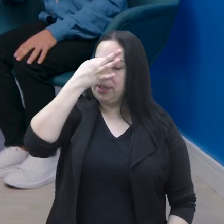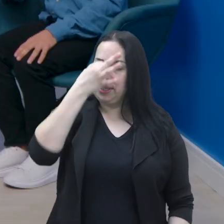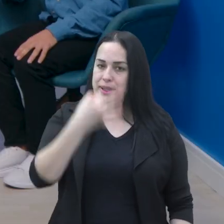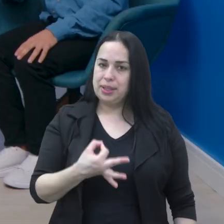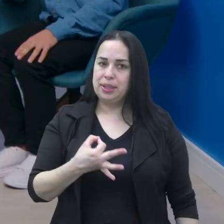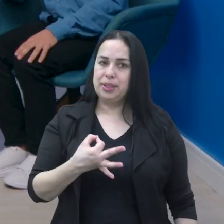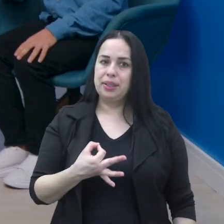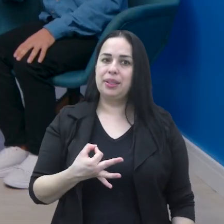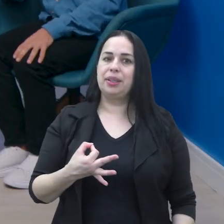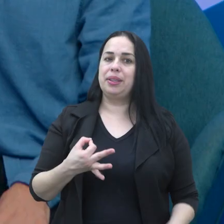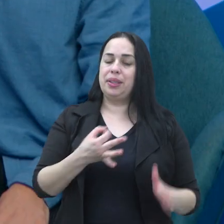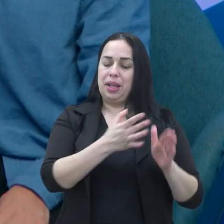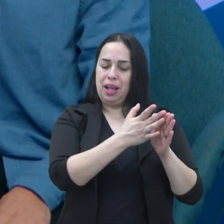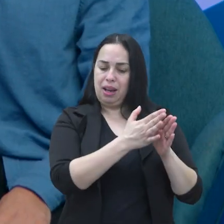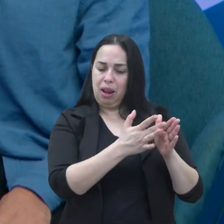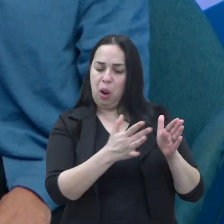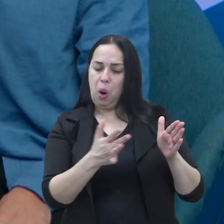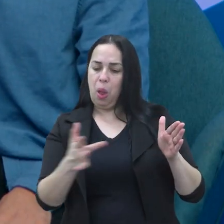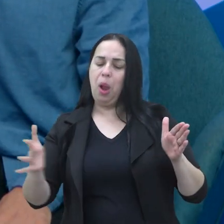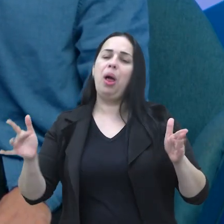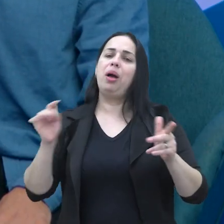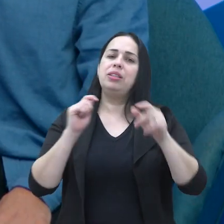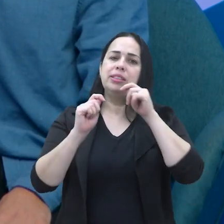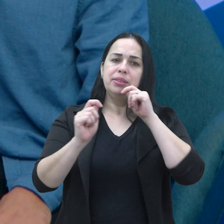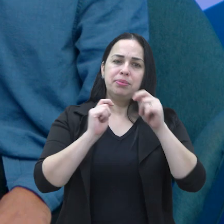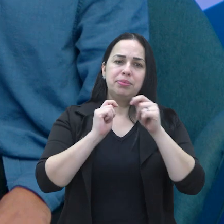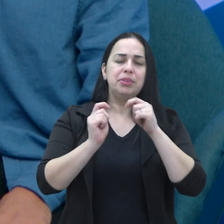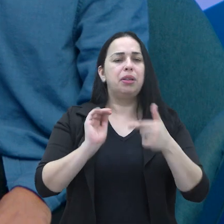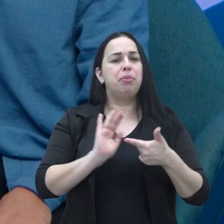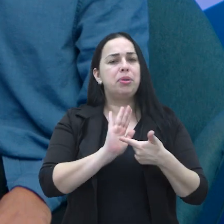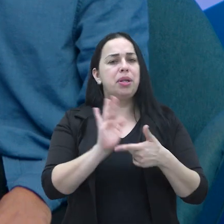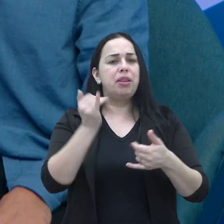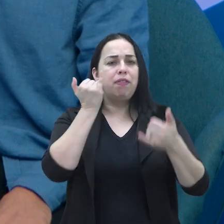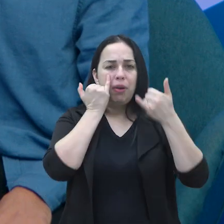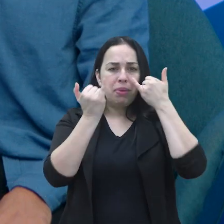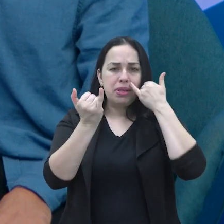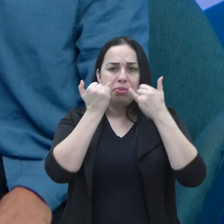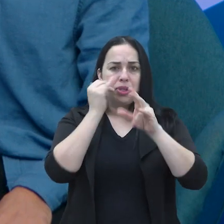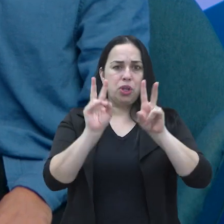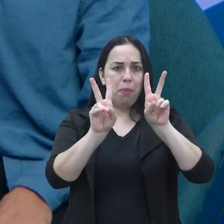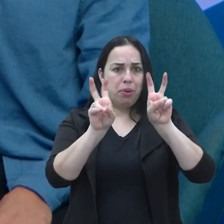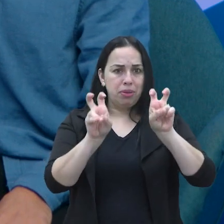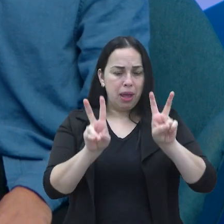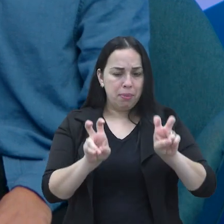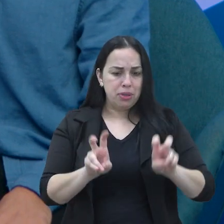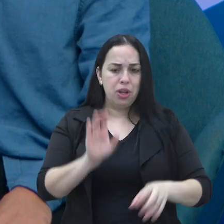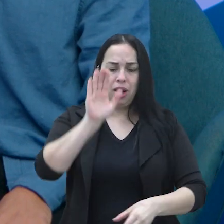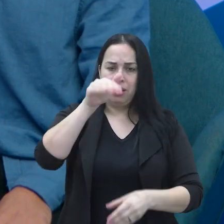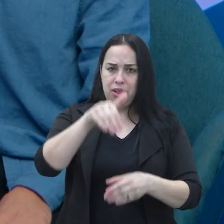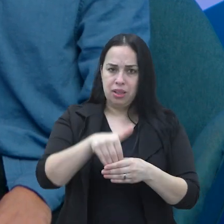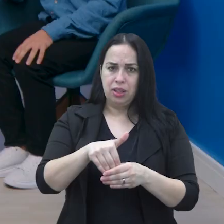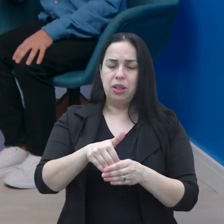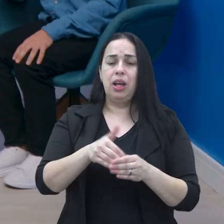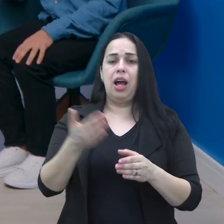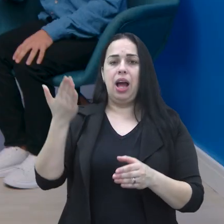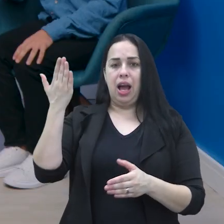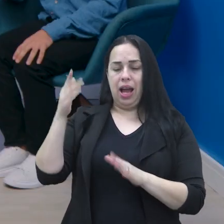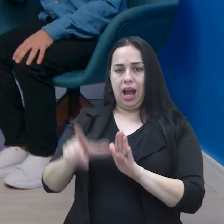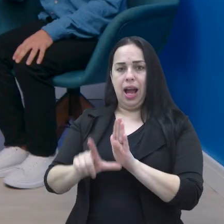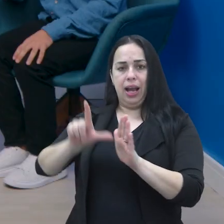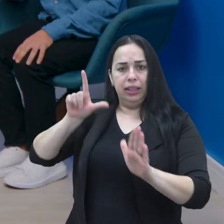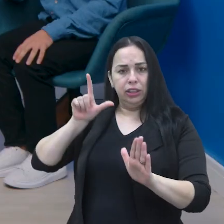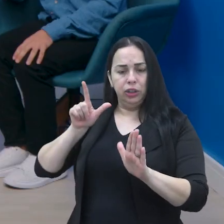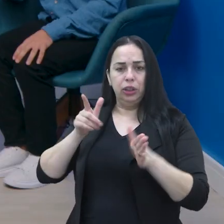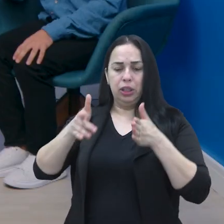Mas eu tenho certeza que a partir dessa longa série de entrevistas que a gente fez, trazendo informações a respeito de todo o processo eleitoral, antes,